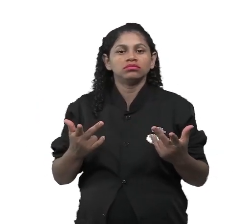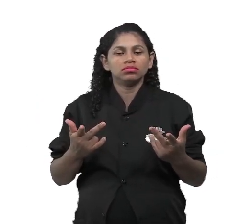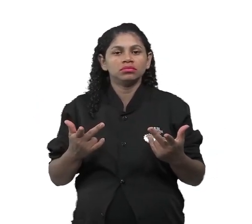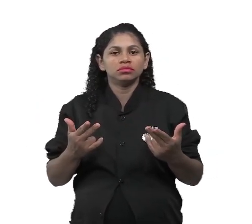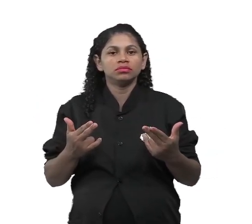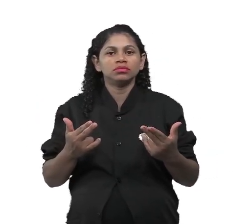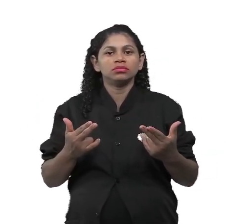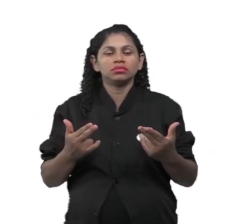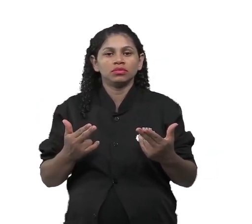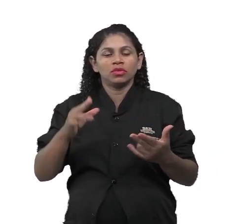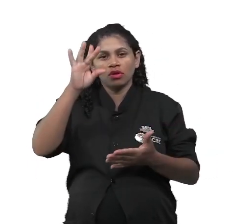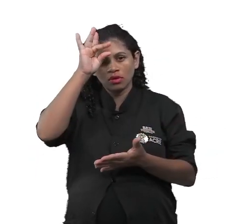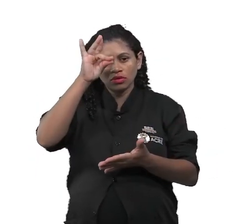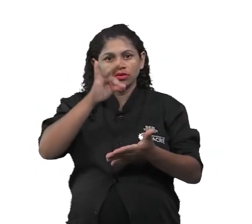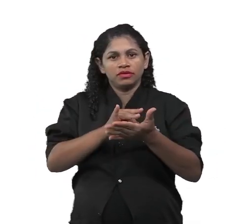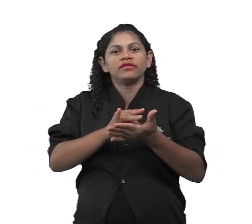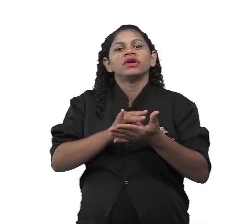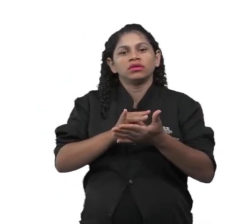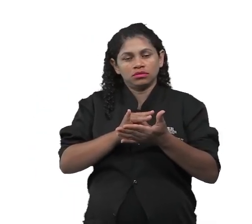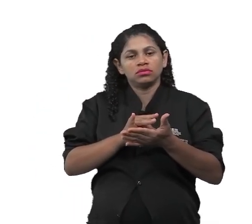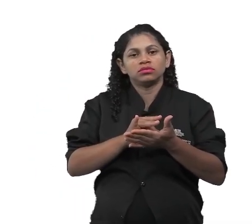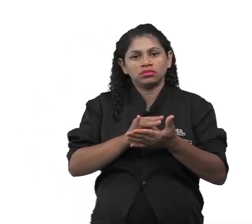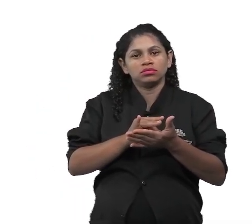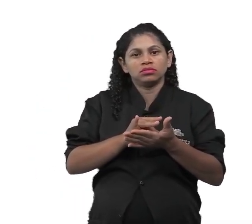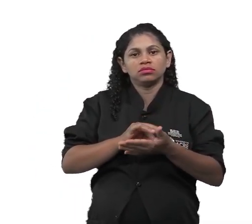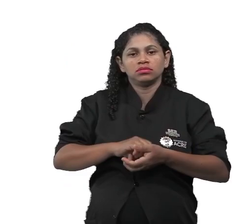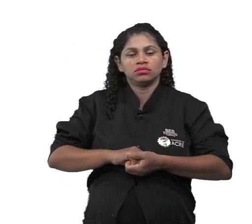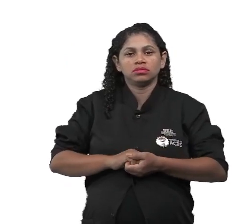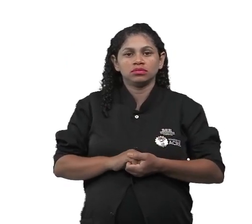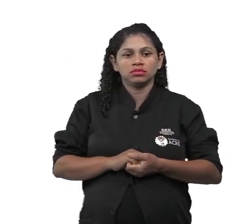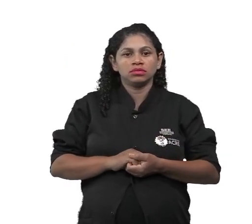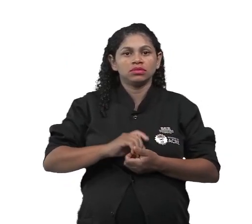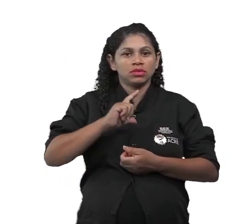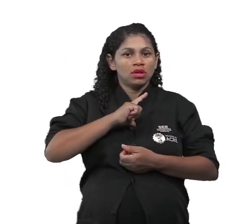nos garante que esses dois sólidos têm o mesmo volume.